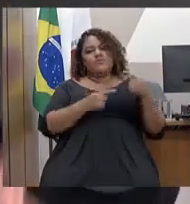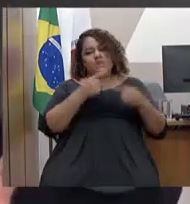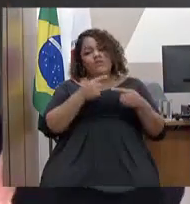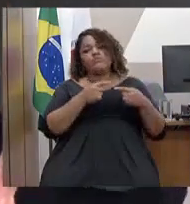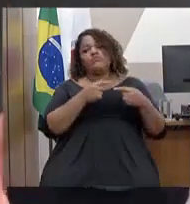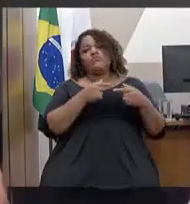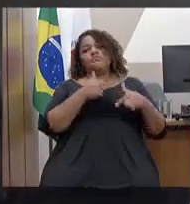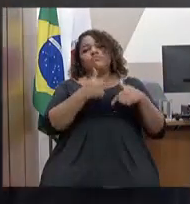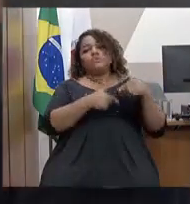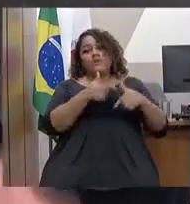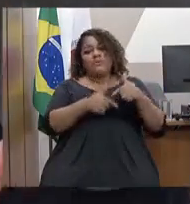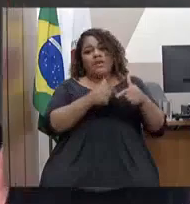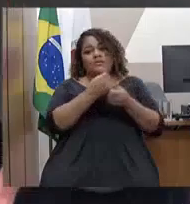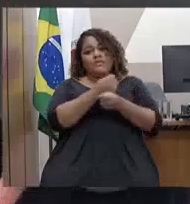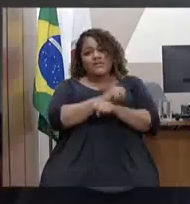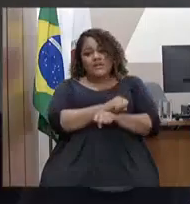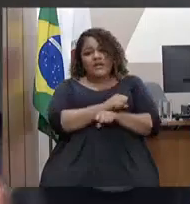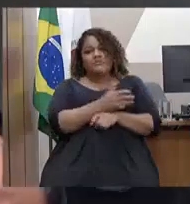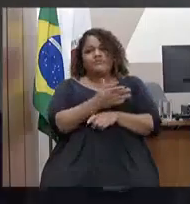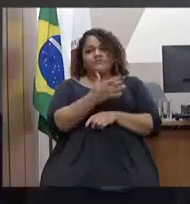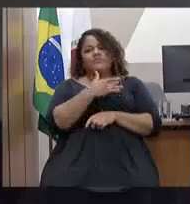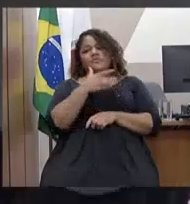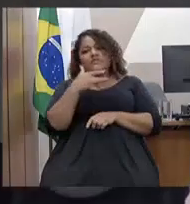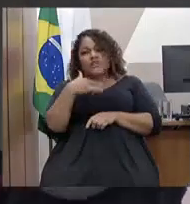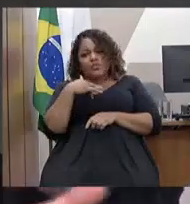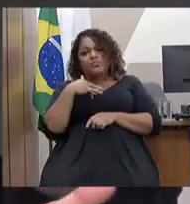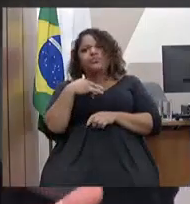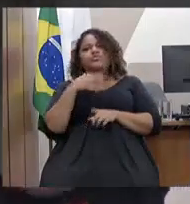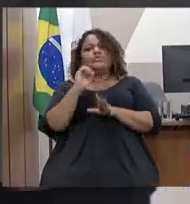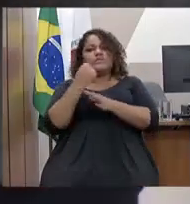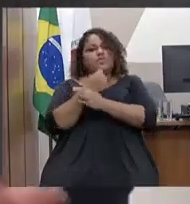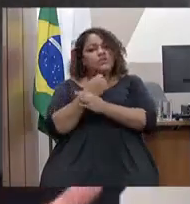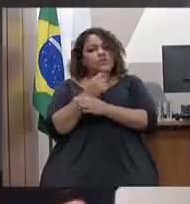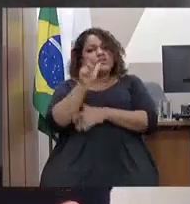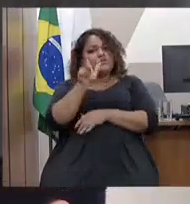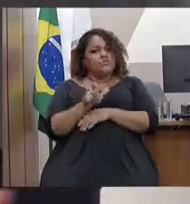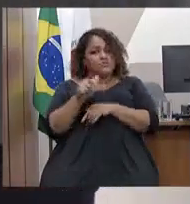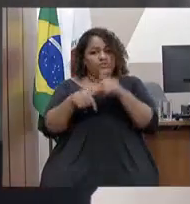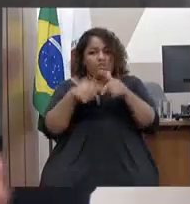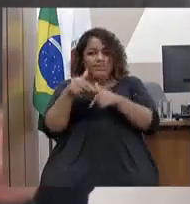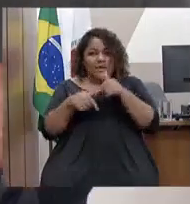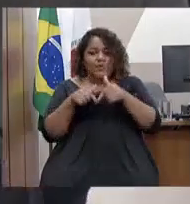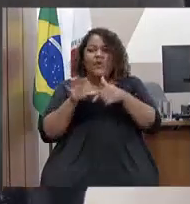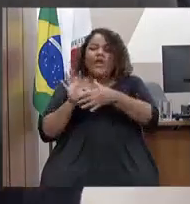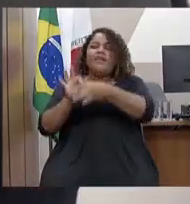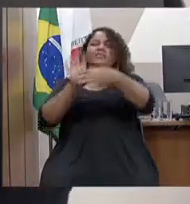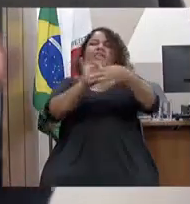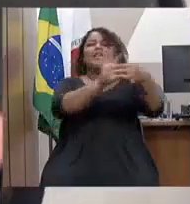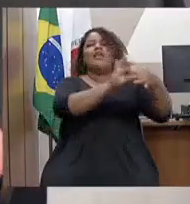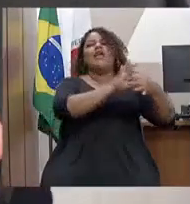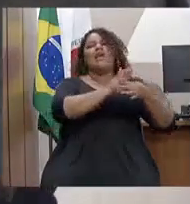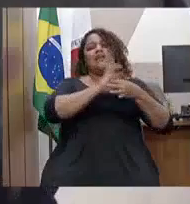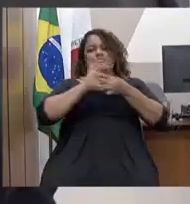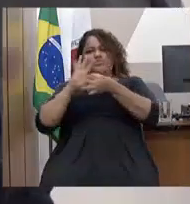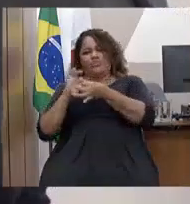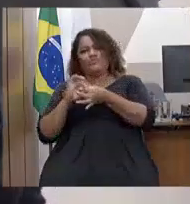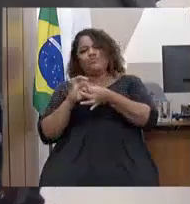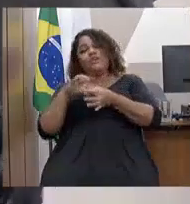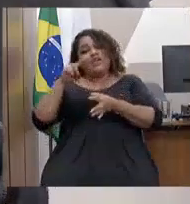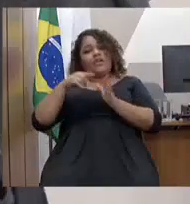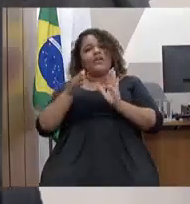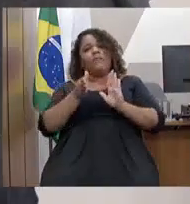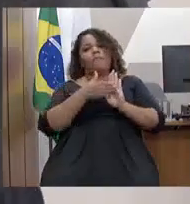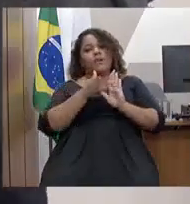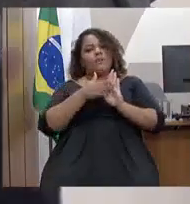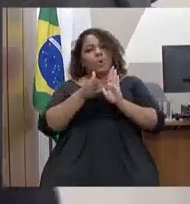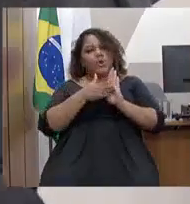do acidente de trabalho da saúde do Trabalhador tudo junto tá tudo ligado né então várias propostas que